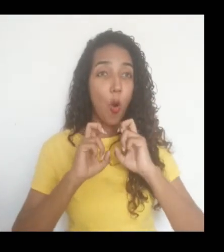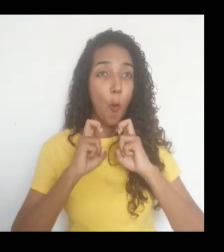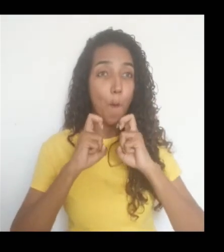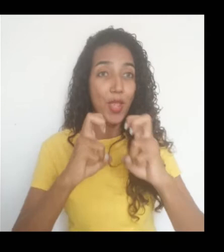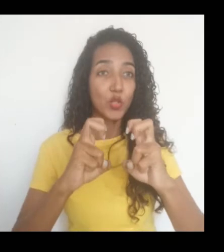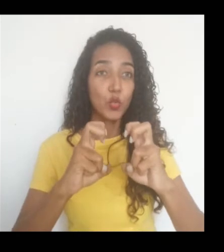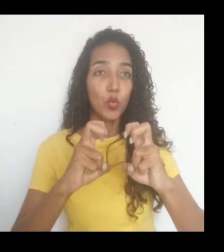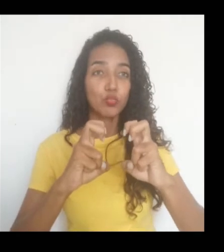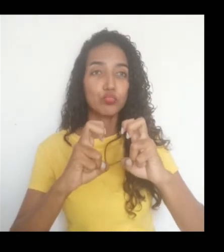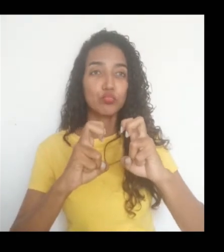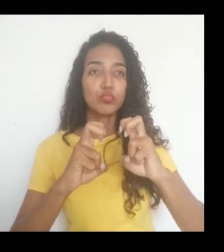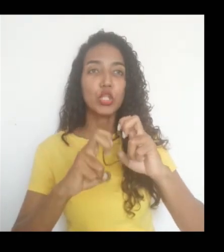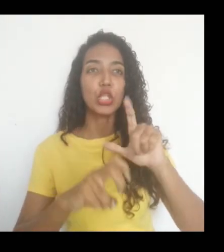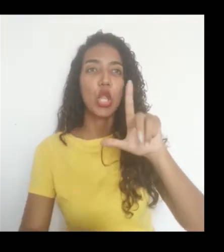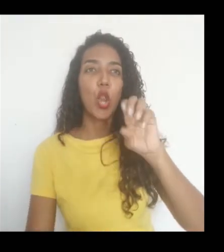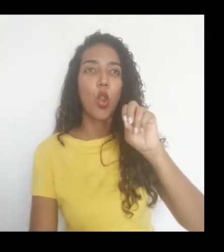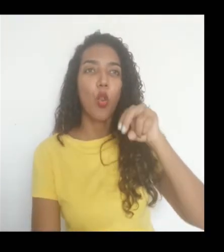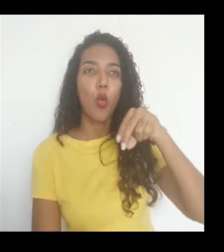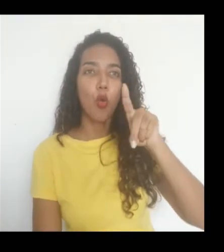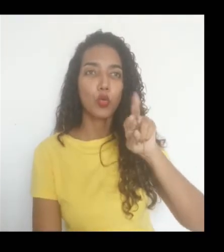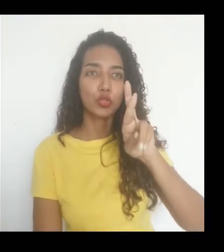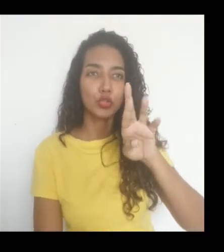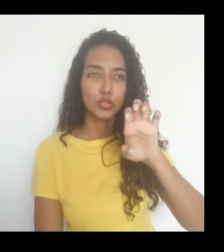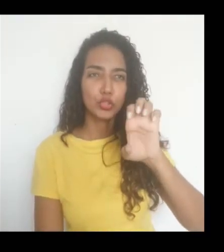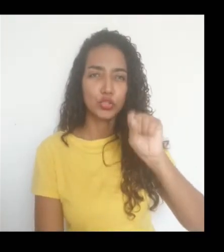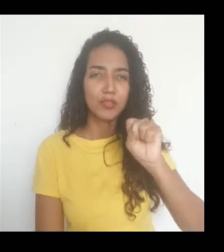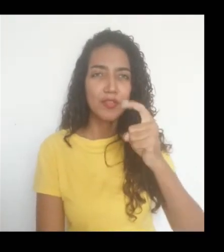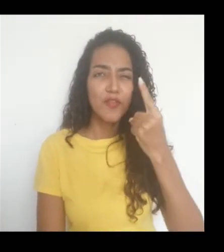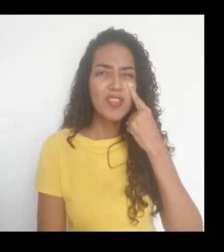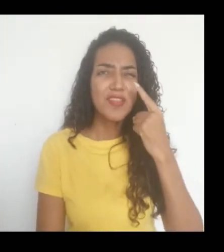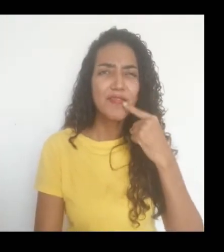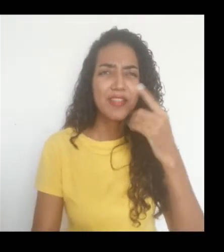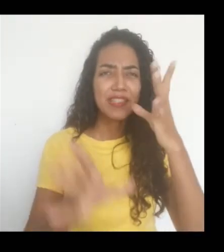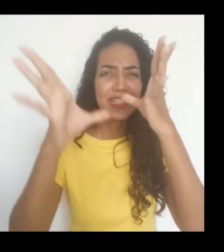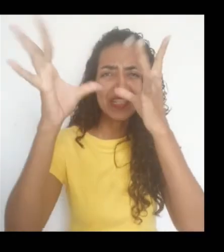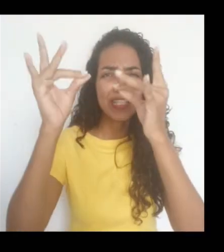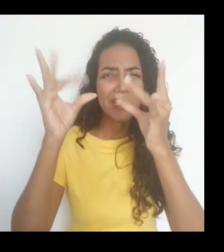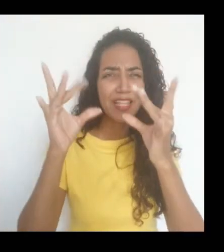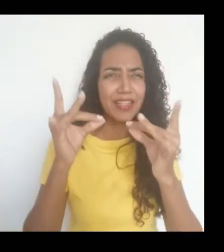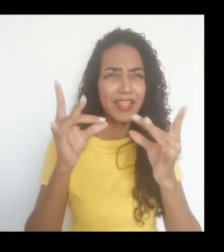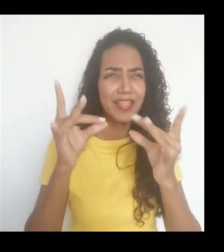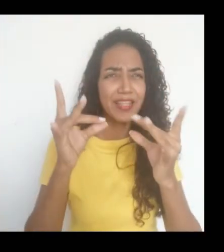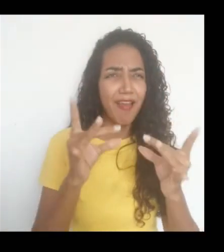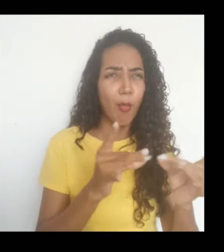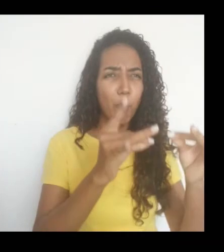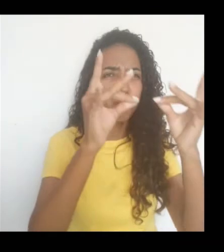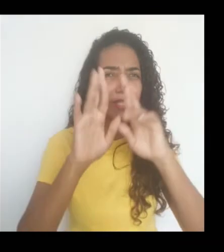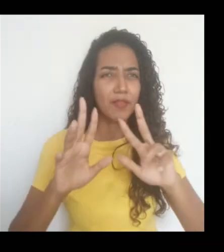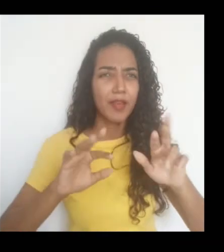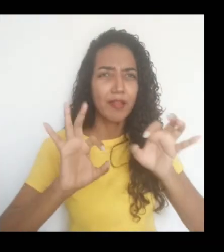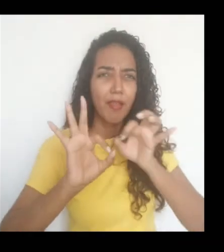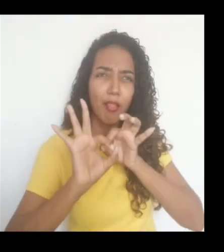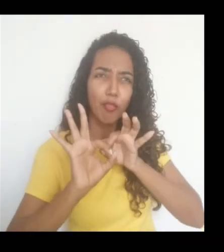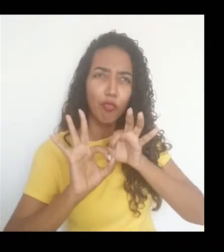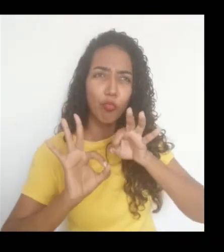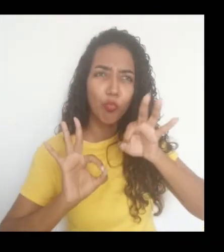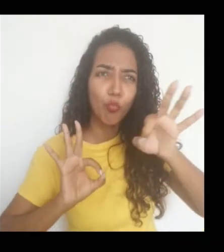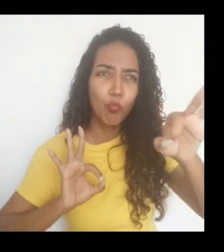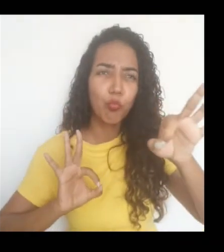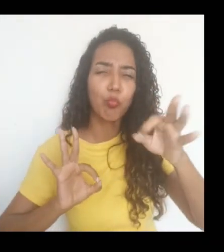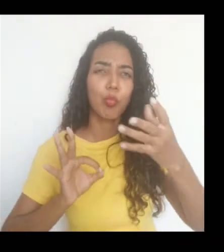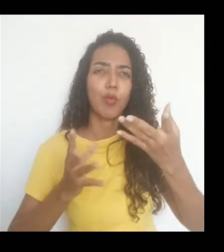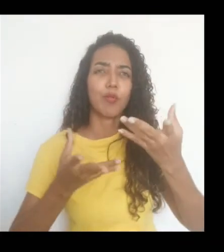aqui, né? Tem a forma como as distâncias aqui e a forma como cada uma